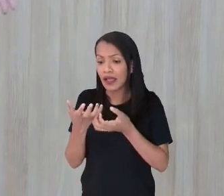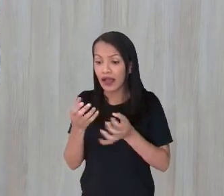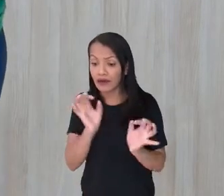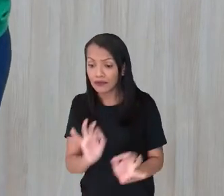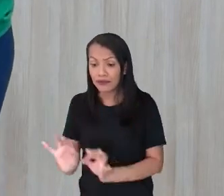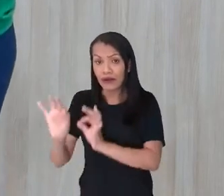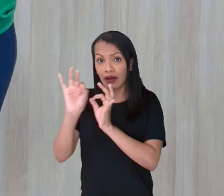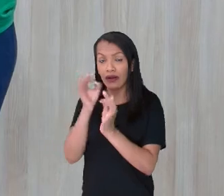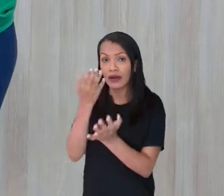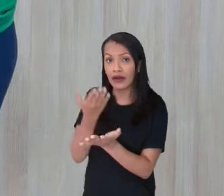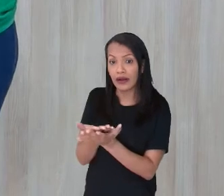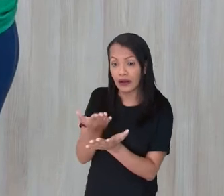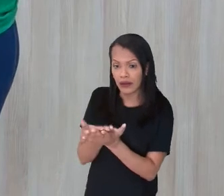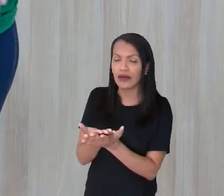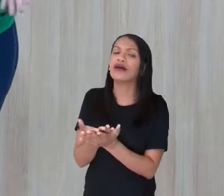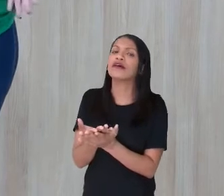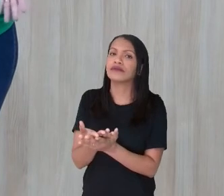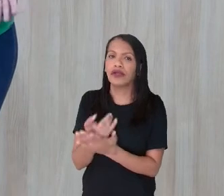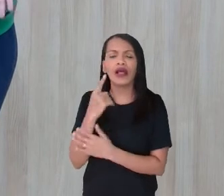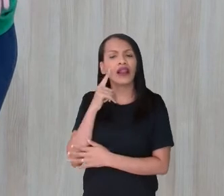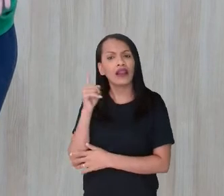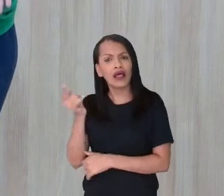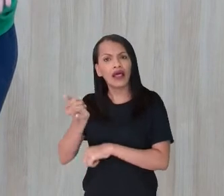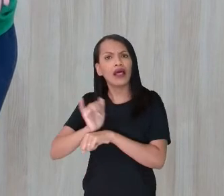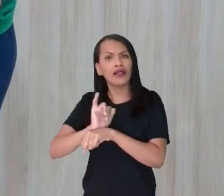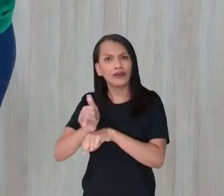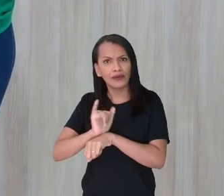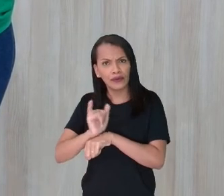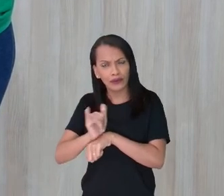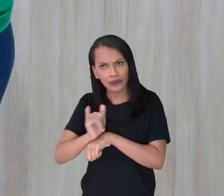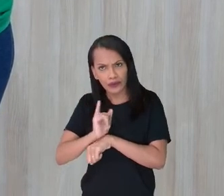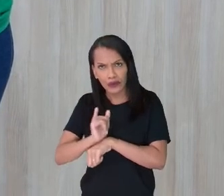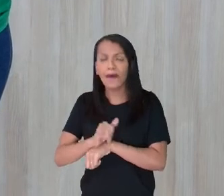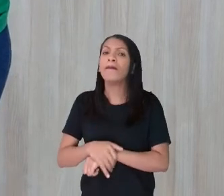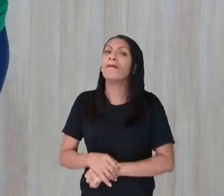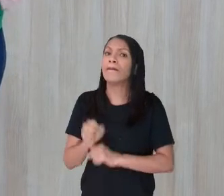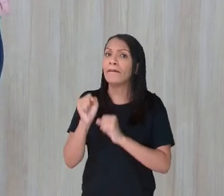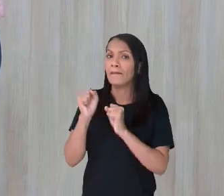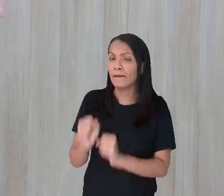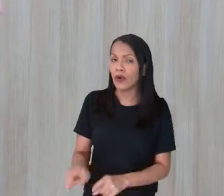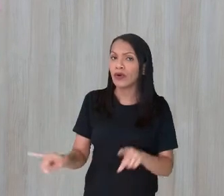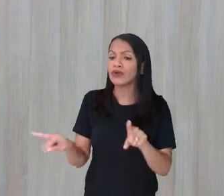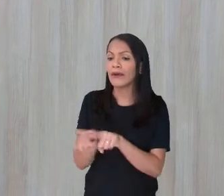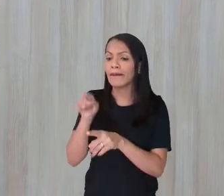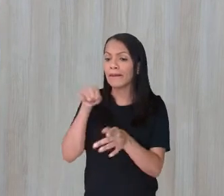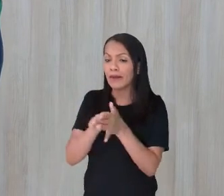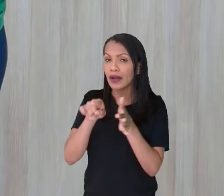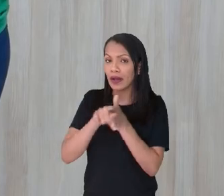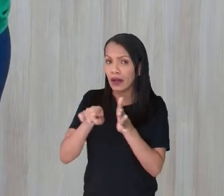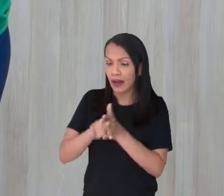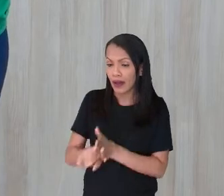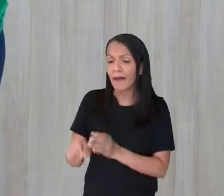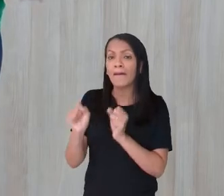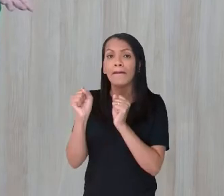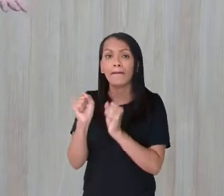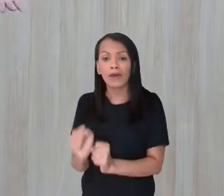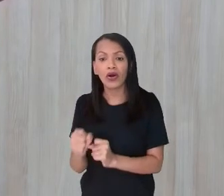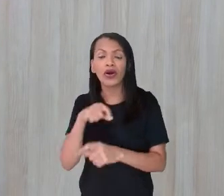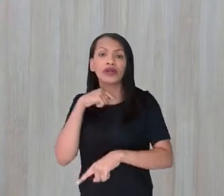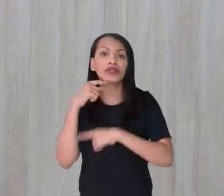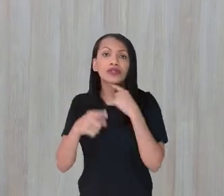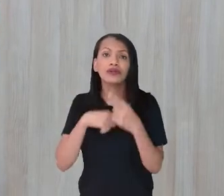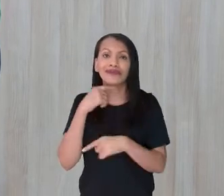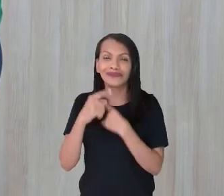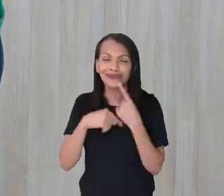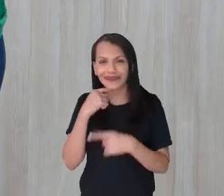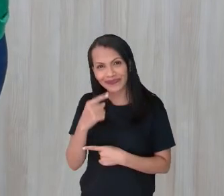rever, vai lá no YouTube, pode mandar uma pergunta, pode tirar dúvidas, que a